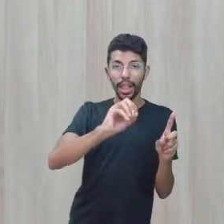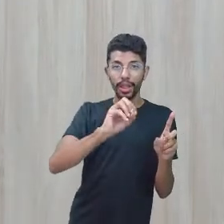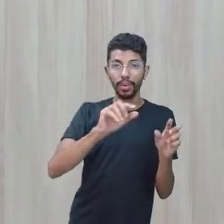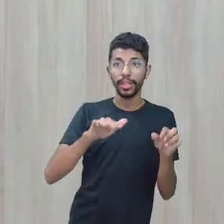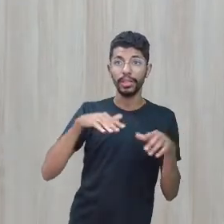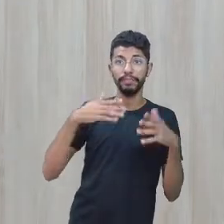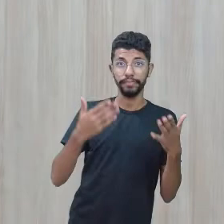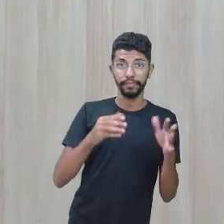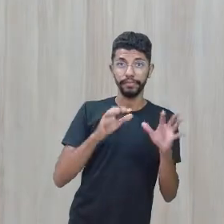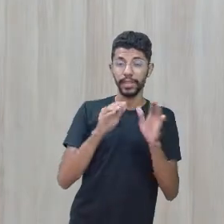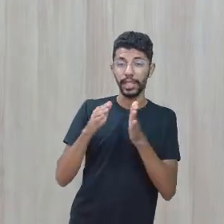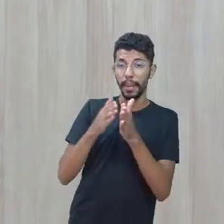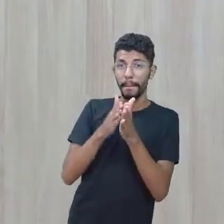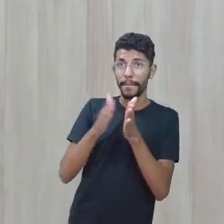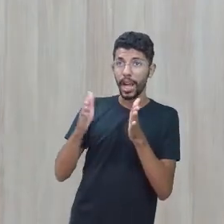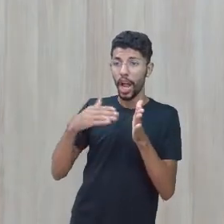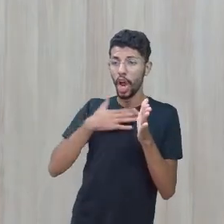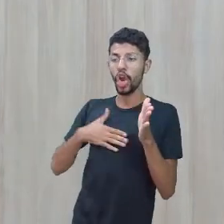predicado.